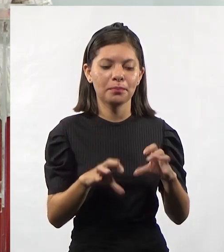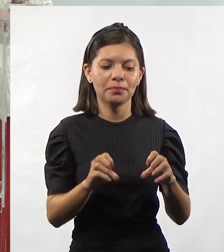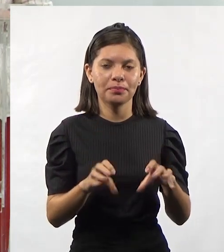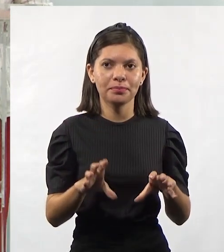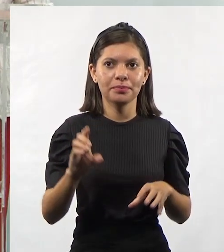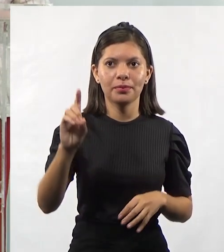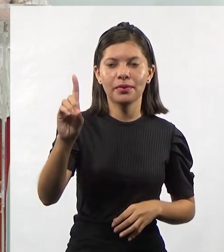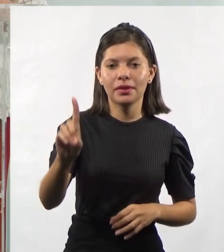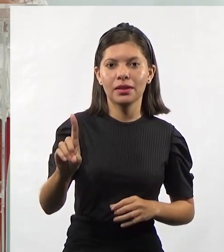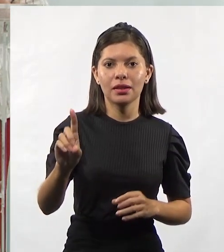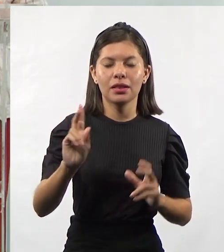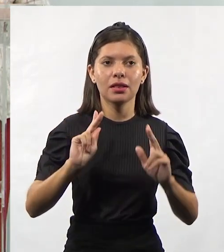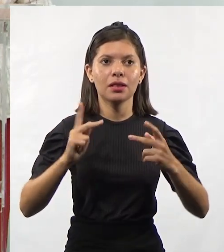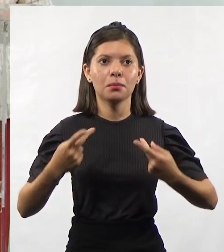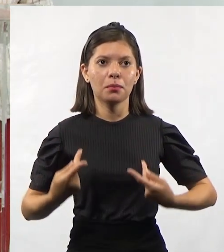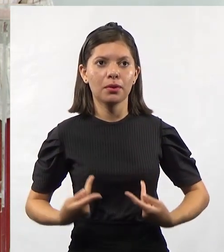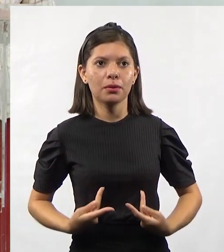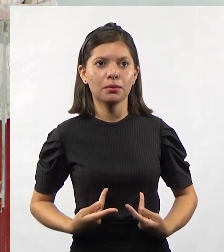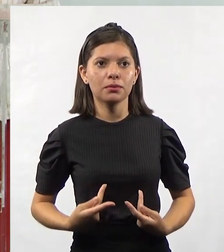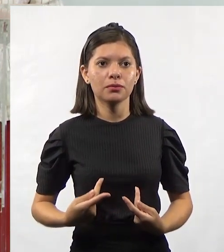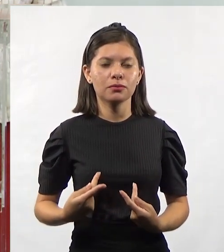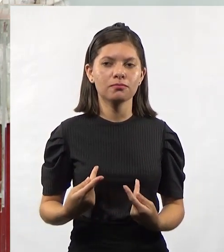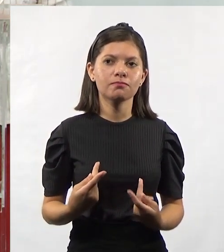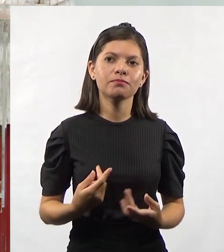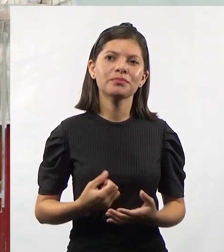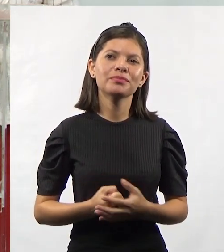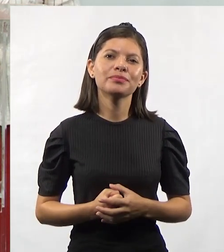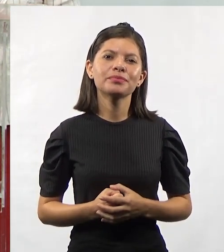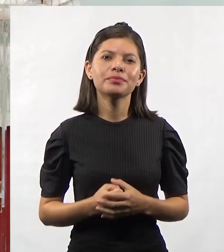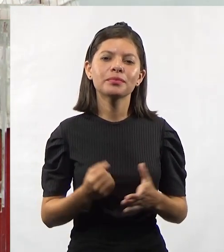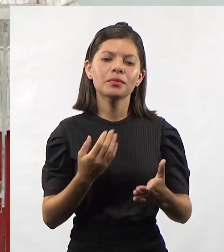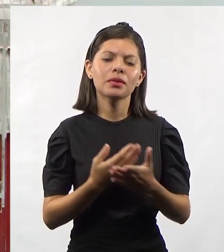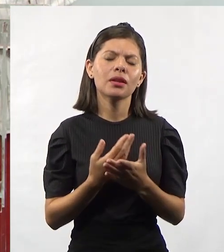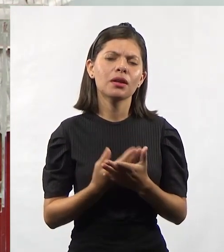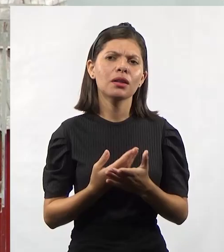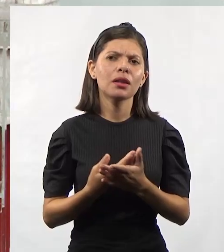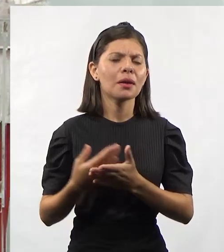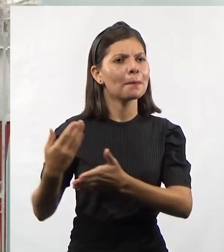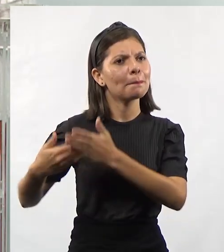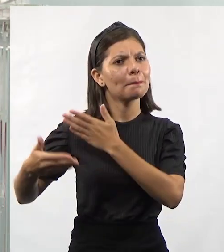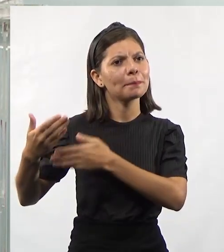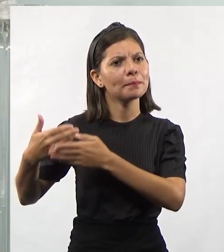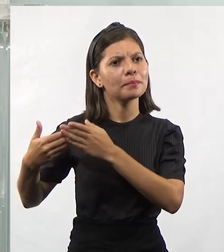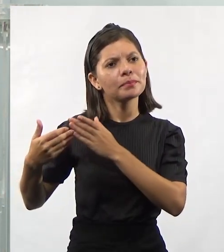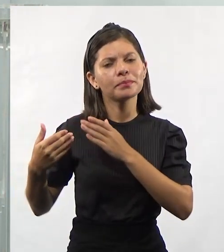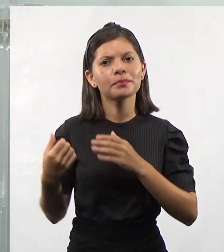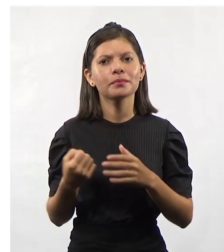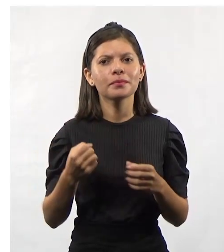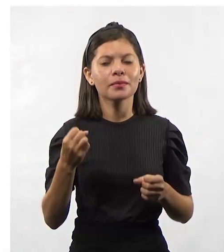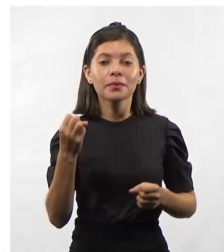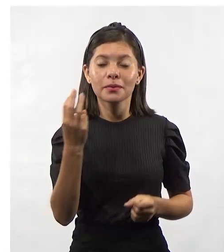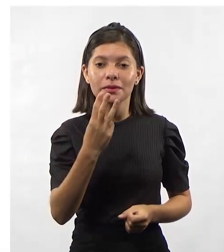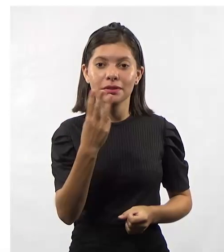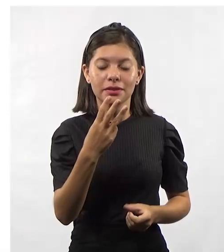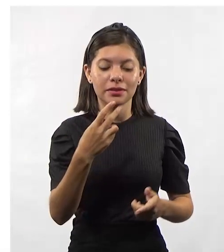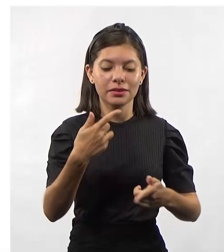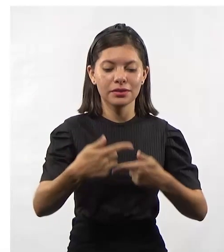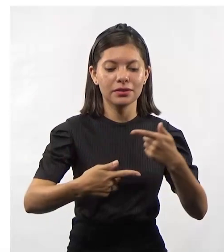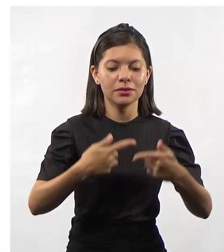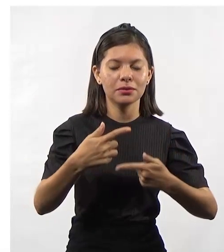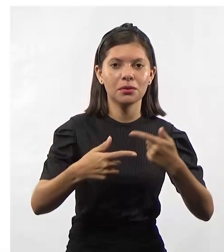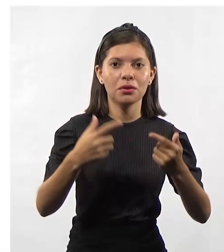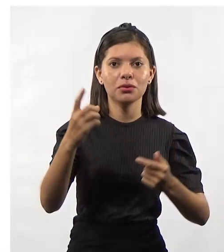humanos. E na aula passada a gente começou falando sobre as 3 gerações dos direitos